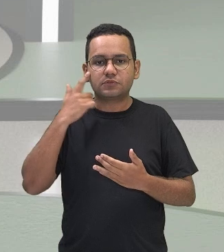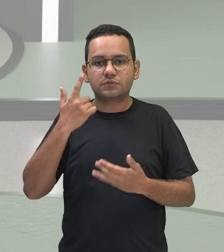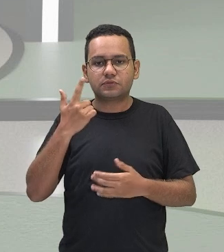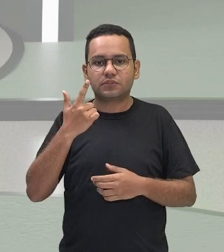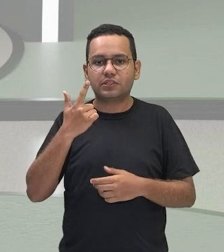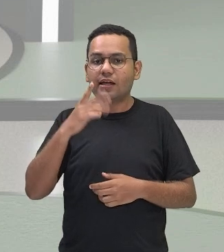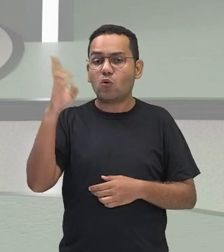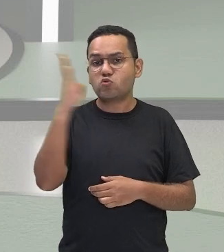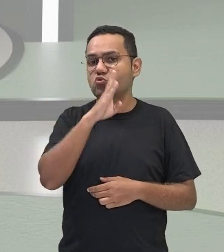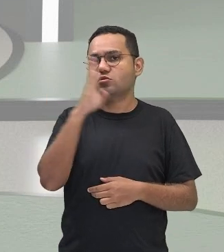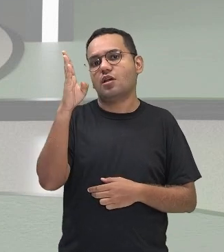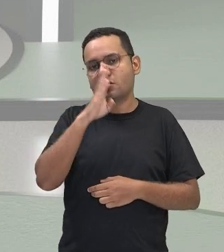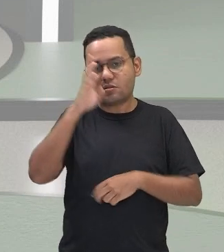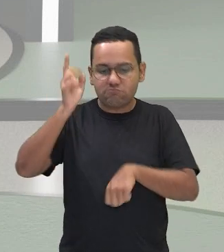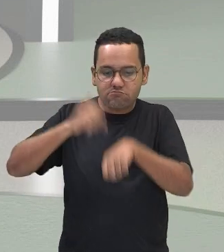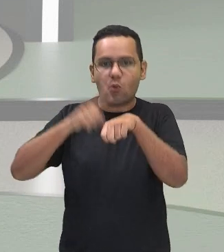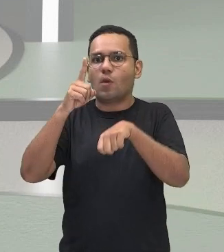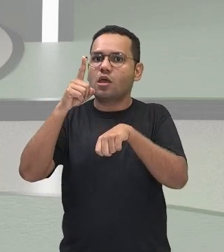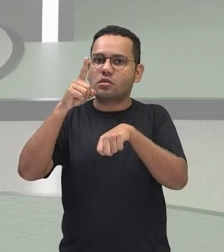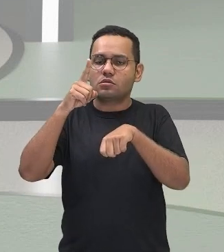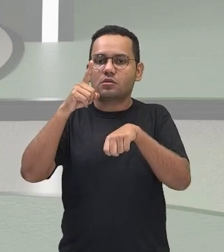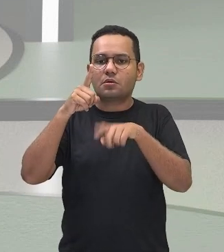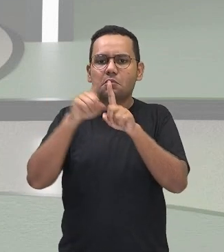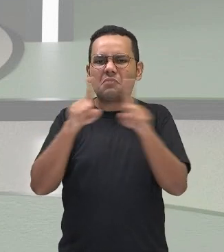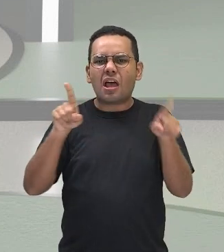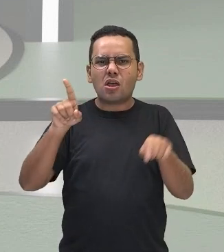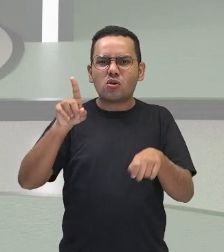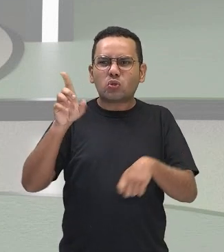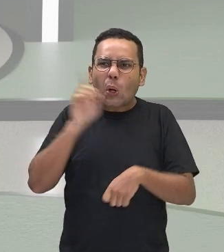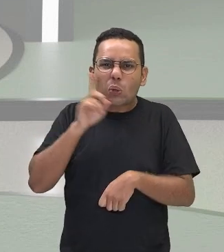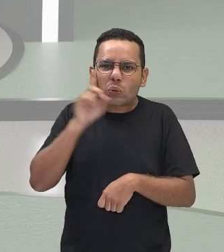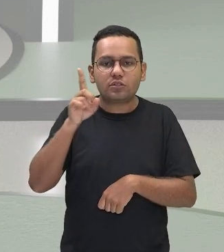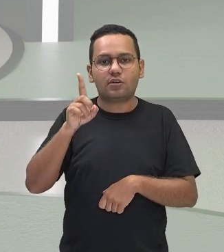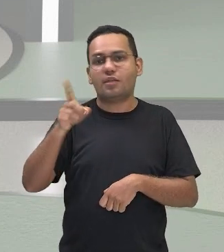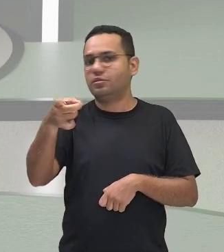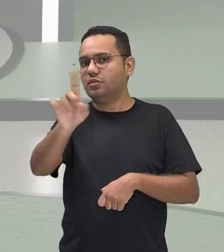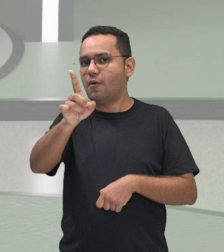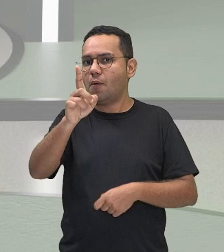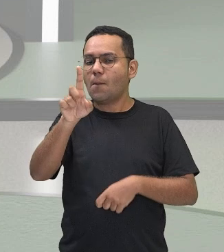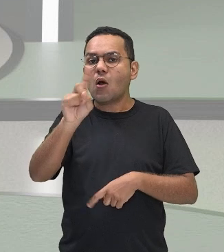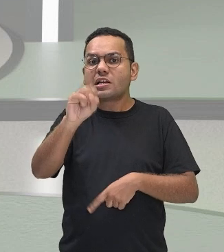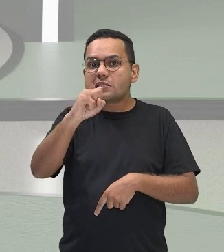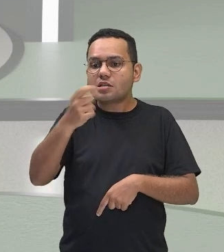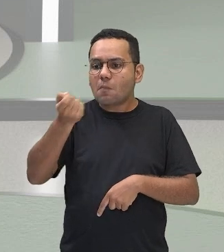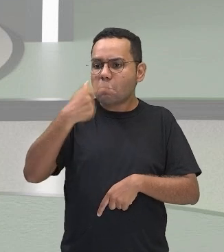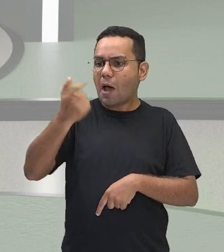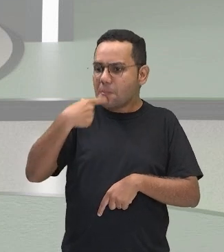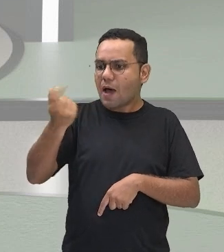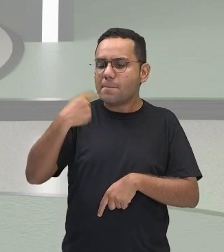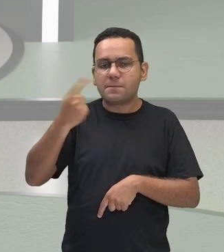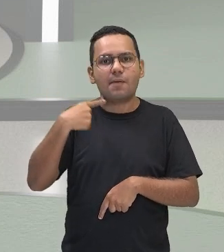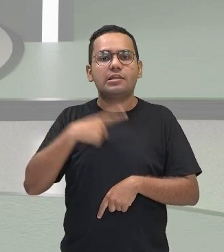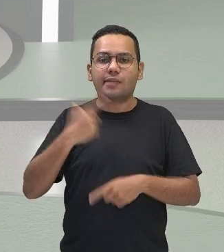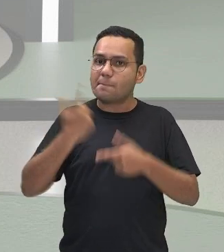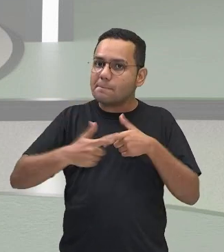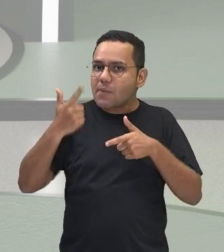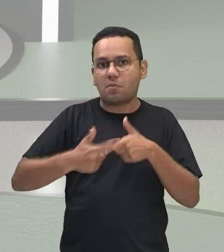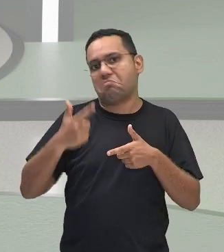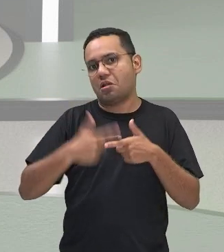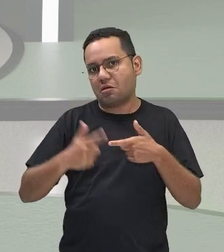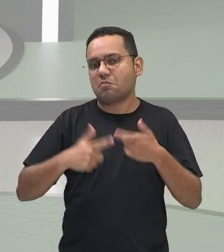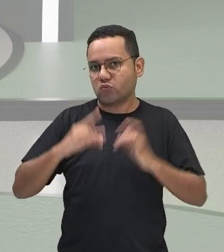de emergência, porque não é para ser usado de forma usual, porque pode causar sérios problemas no sistema reprodutor